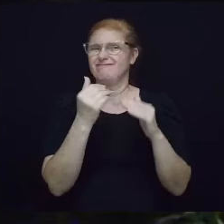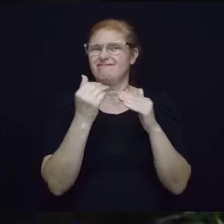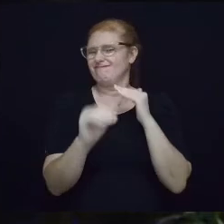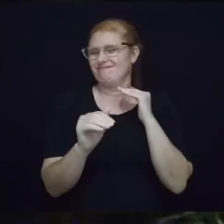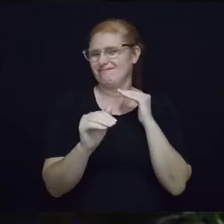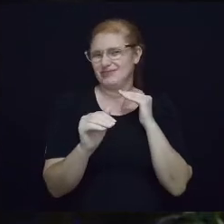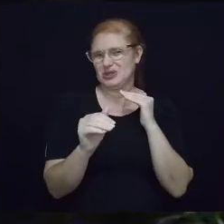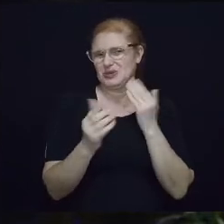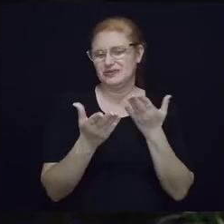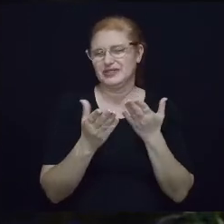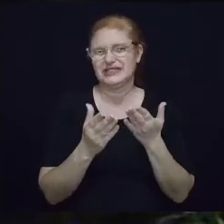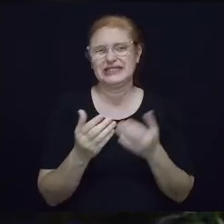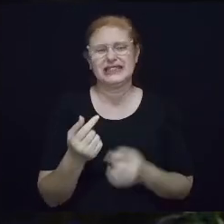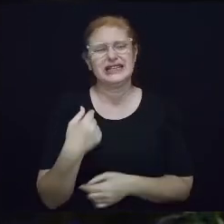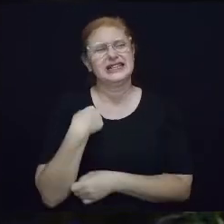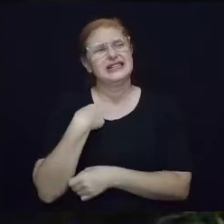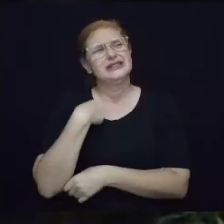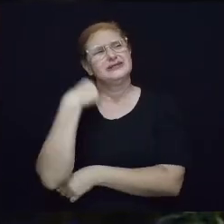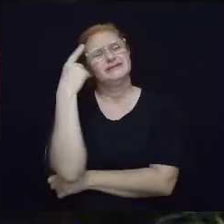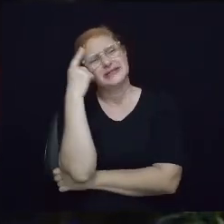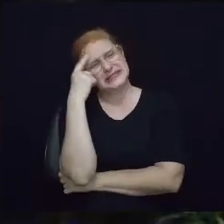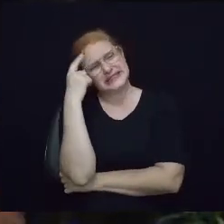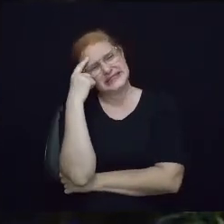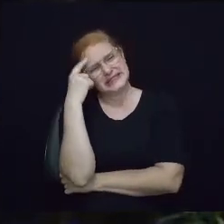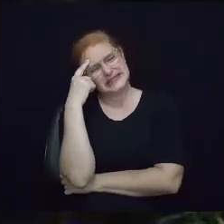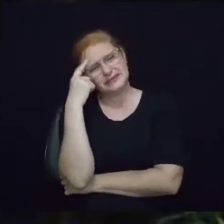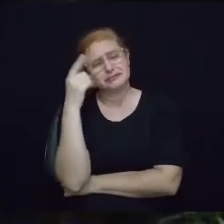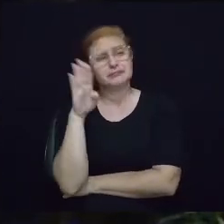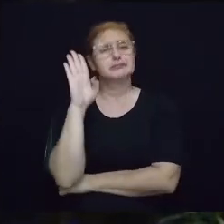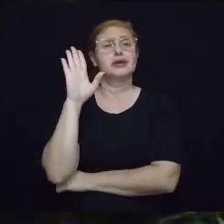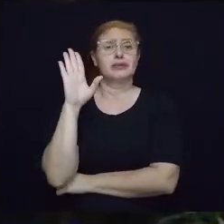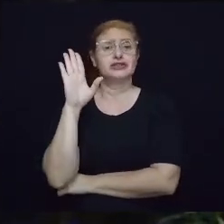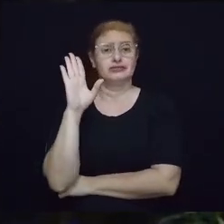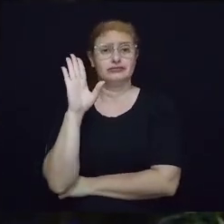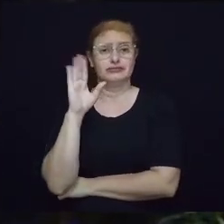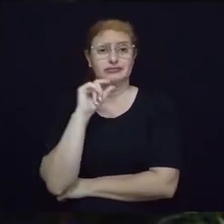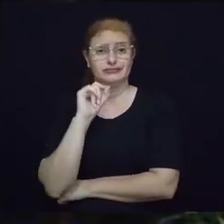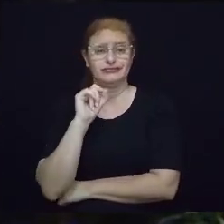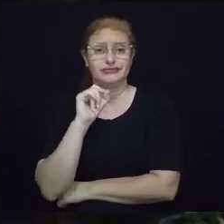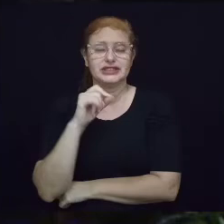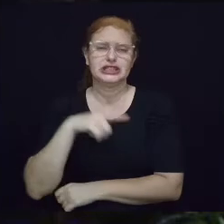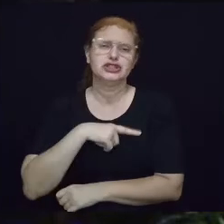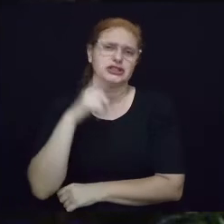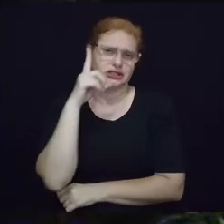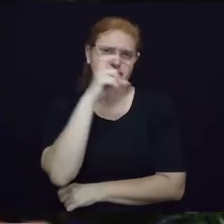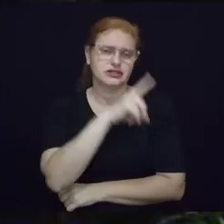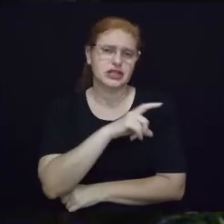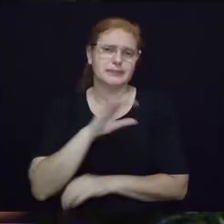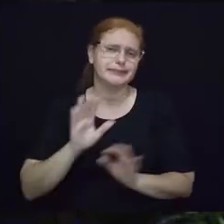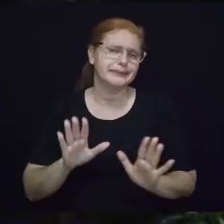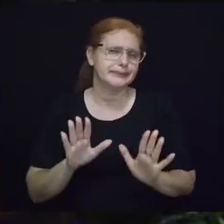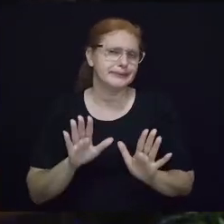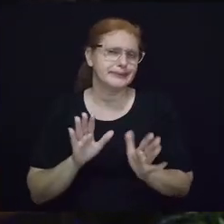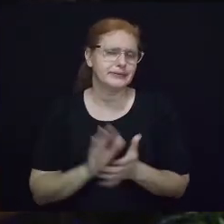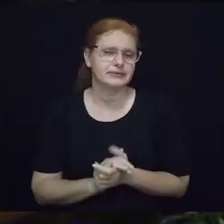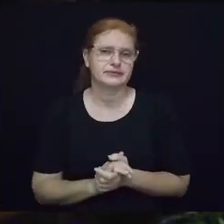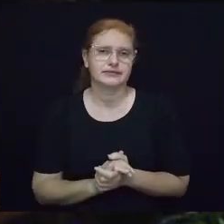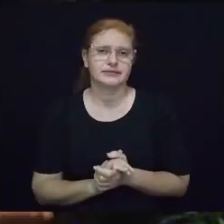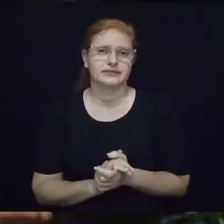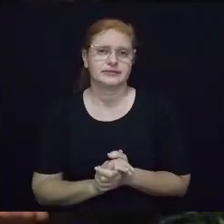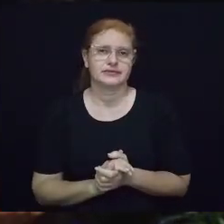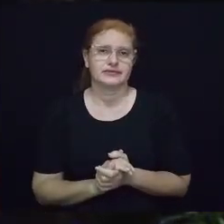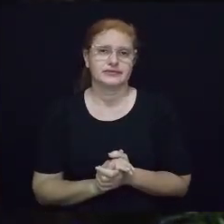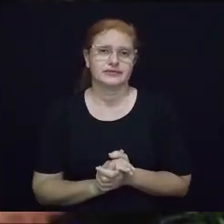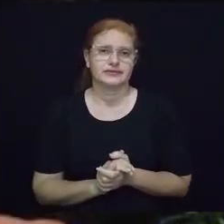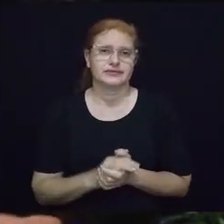ali. Exato, né? então eu fiquei com essa promessa e essa dificuldade. Mas a maneira